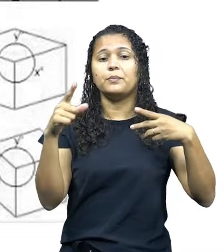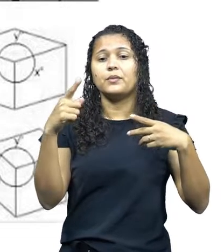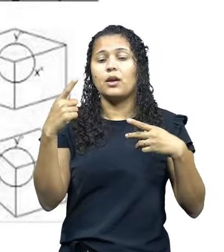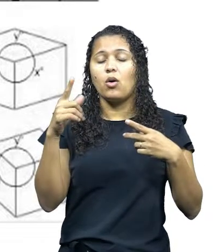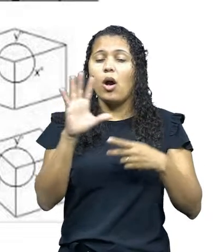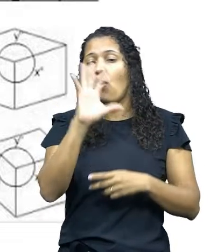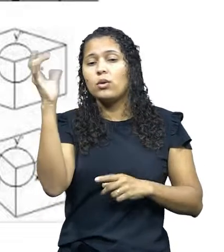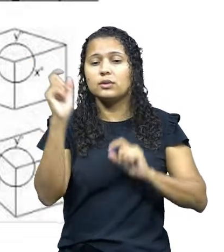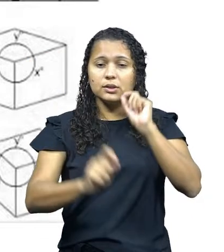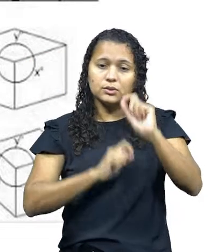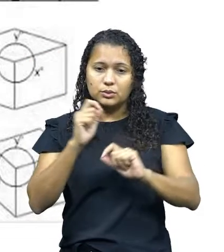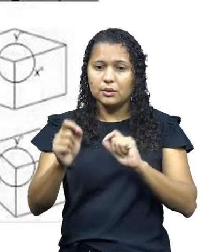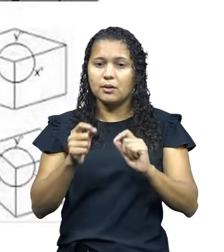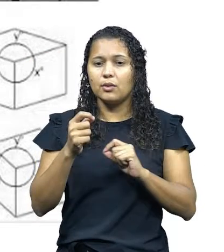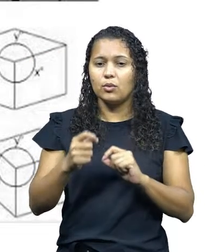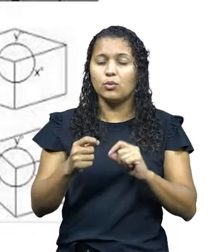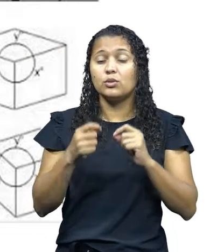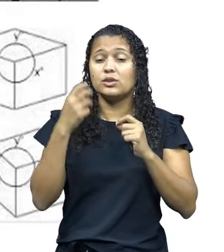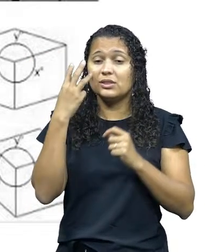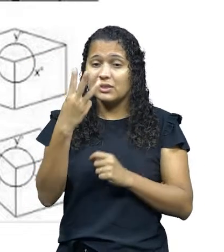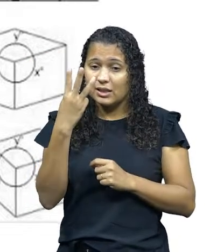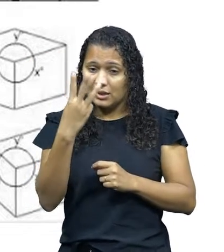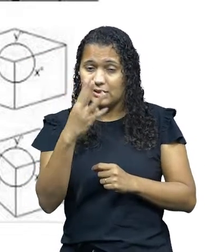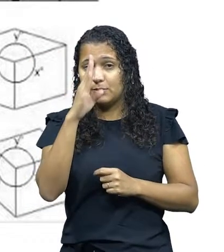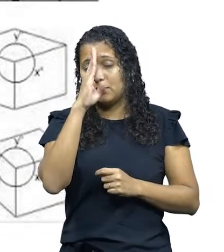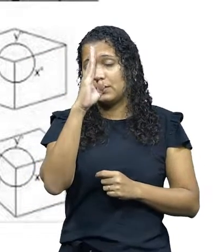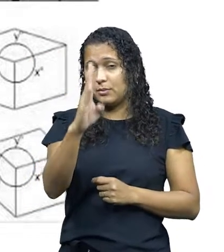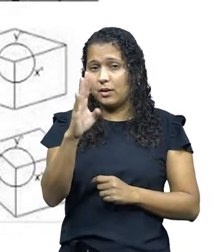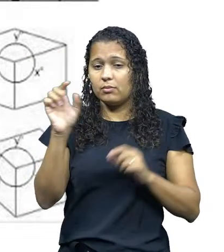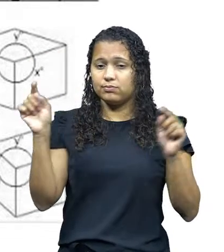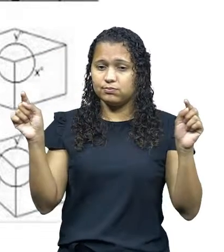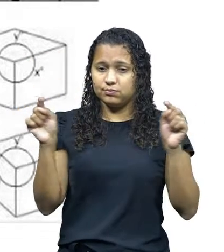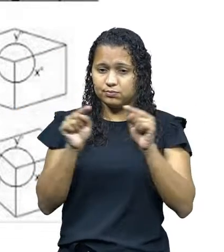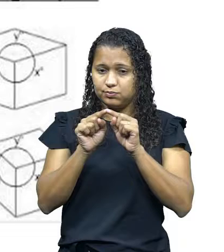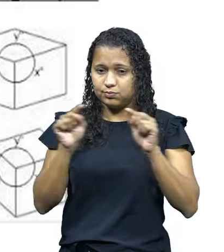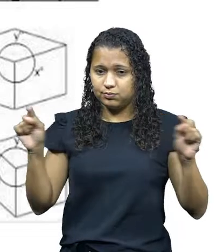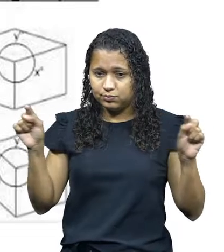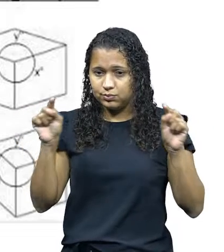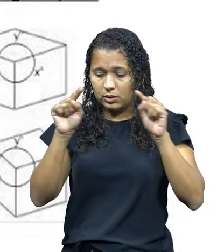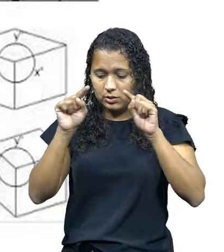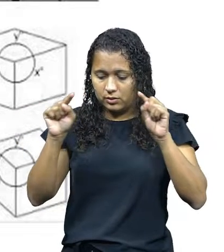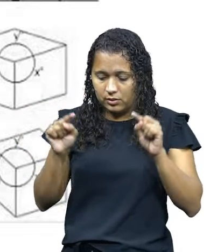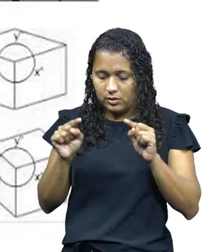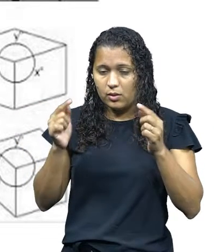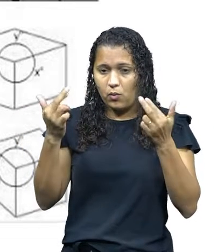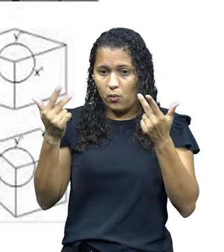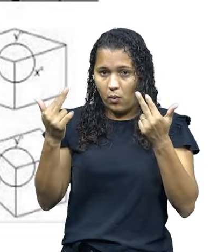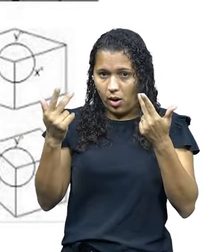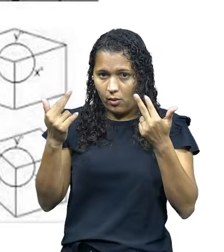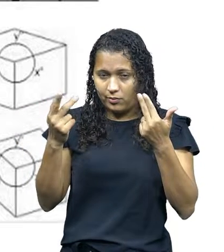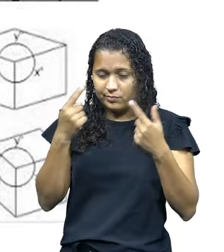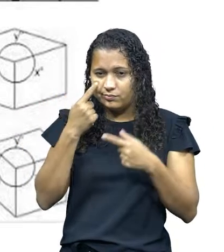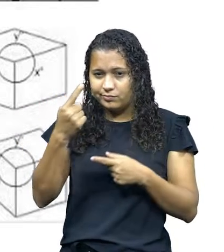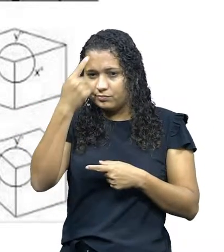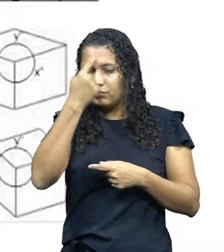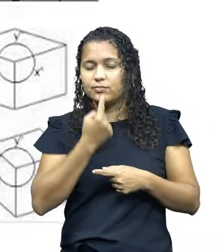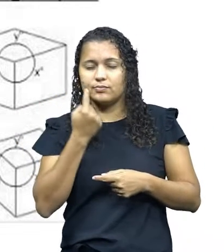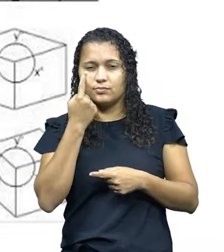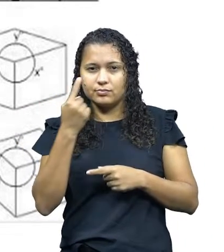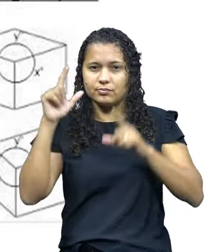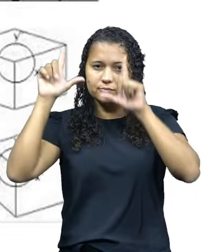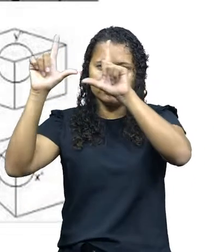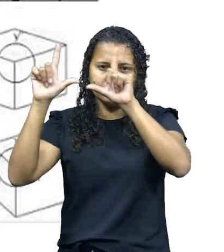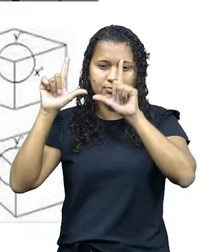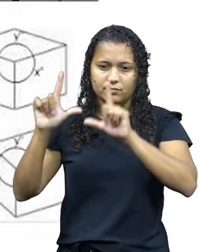ela ocorre quando os três eixos principais formam ângulos iguais entre si. Então, observem na imagem, na